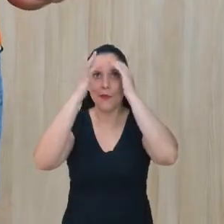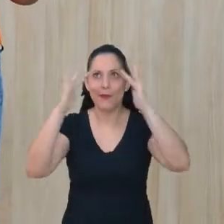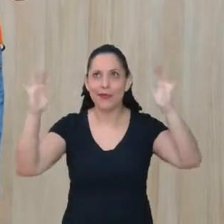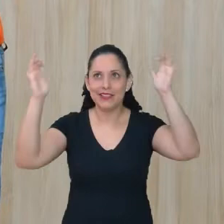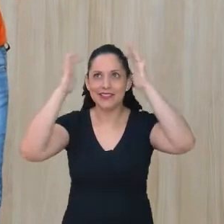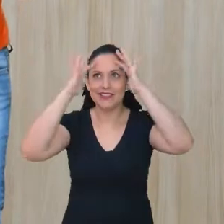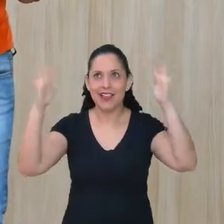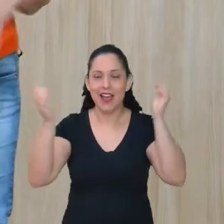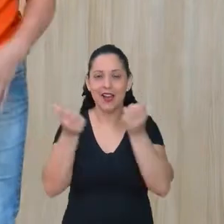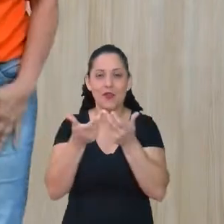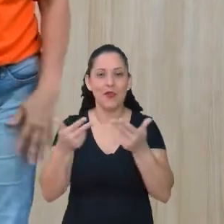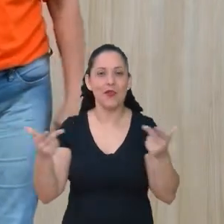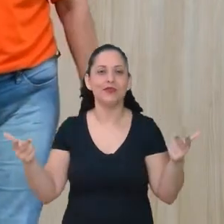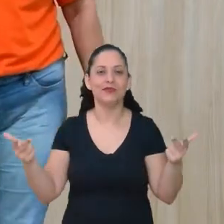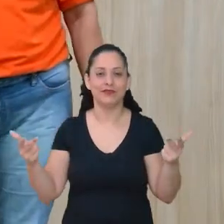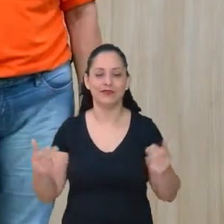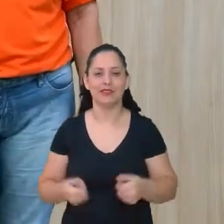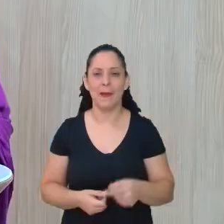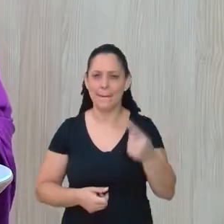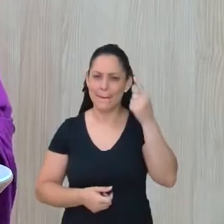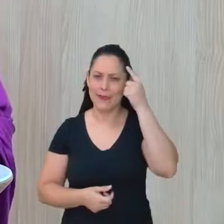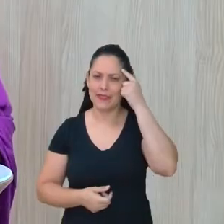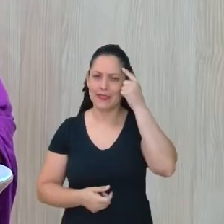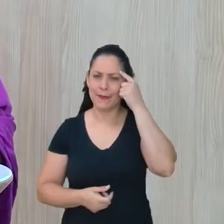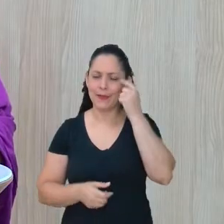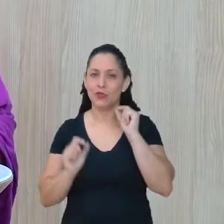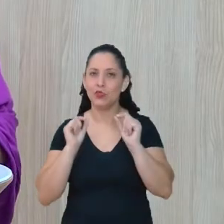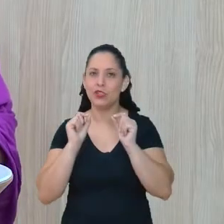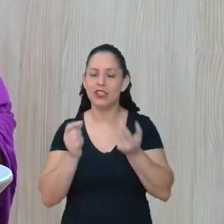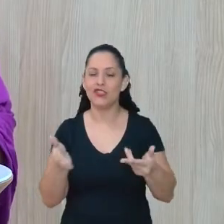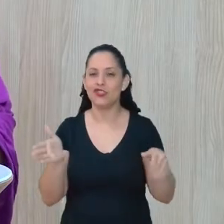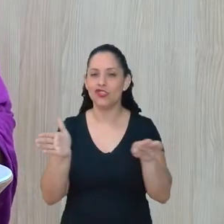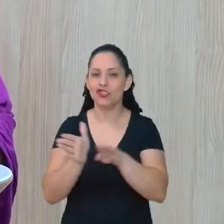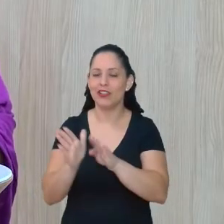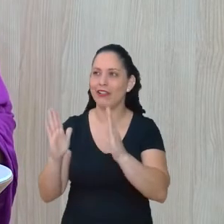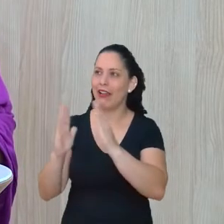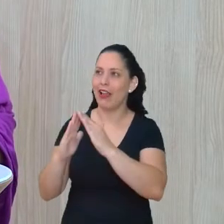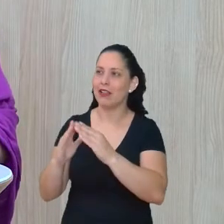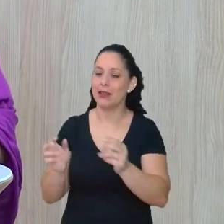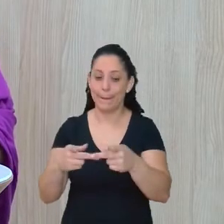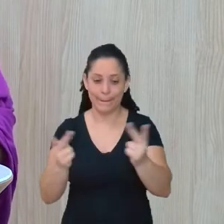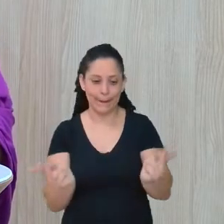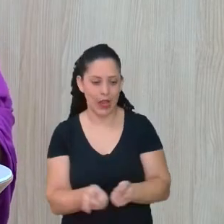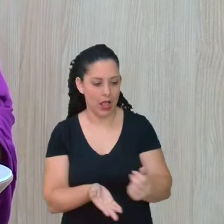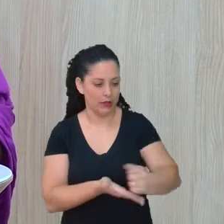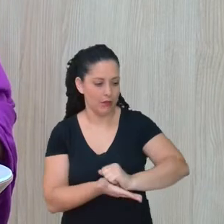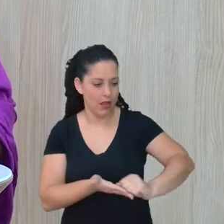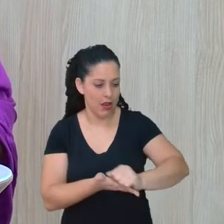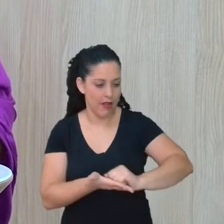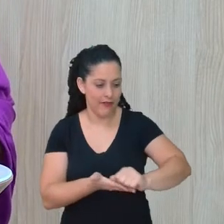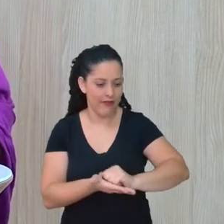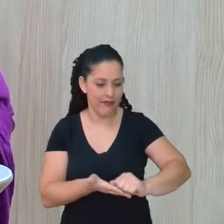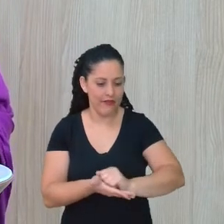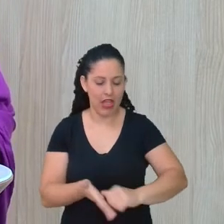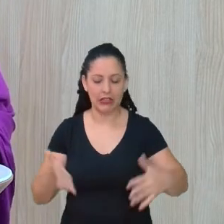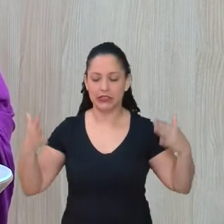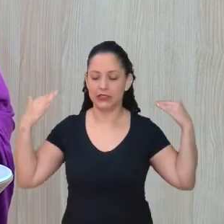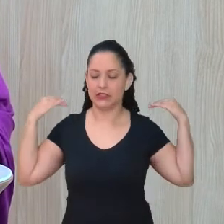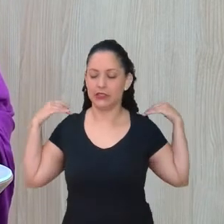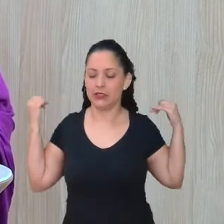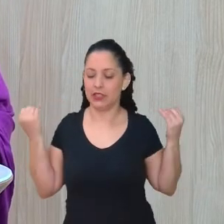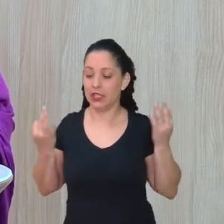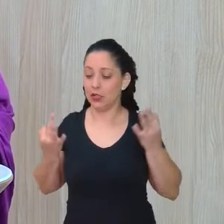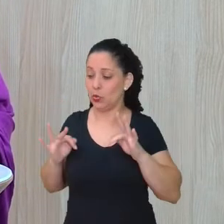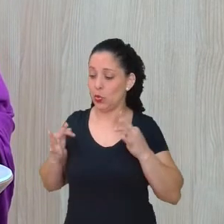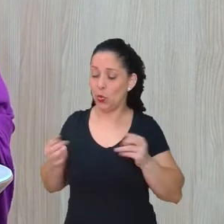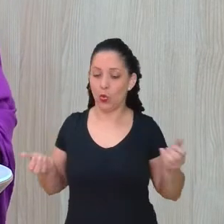outras coisas. Minha gente, né? são pensamentos tão nossos. A gente às vezes chega em casa, meu Deus, quanto prato para lavar? Meu Deus, mas minhas costas estão doendo tanto,